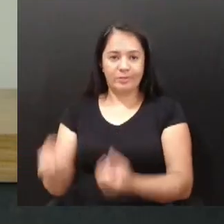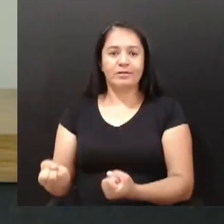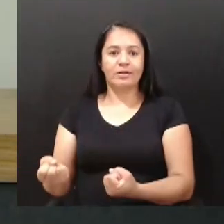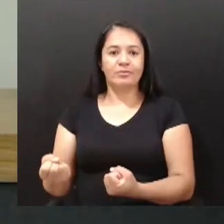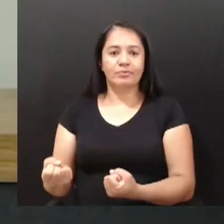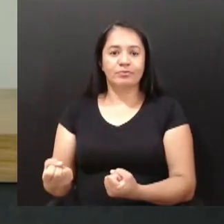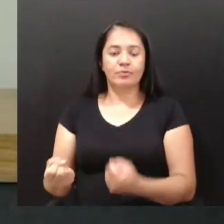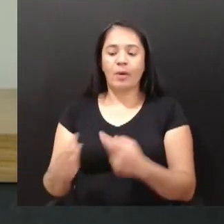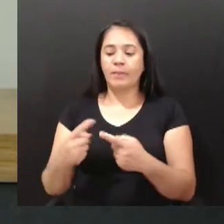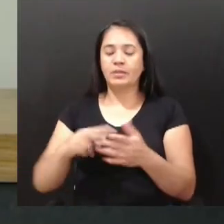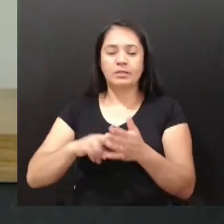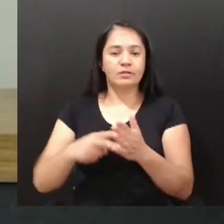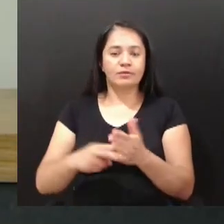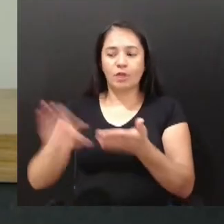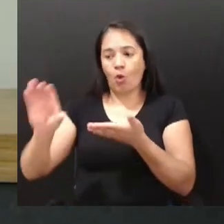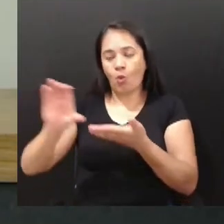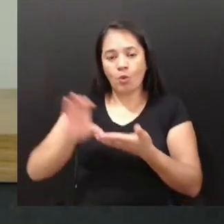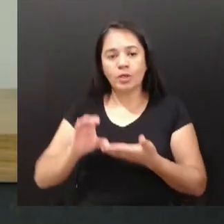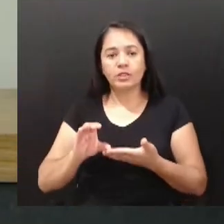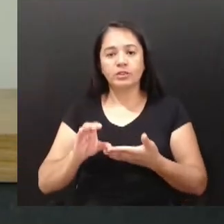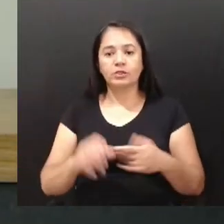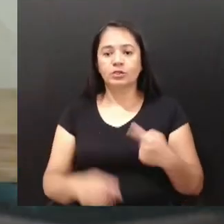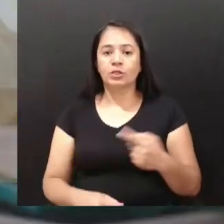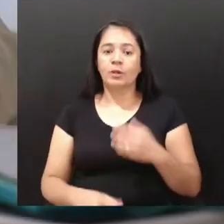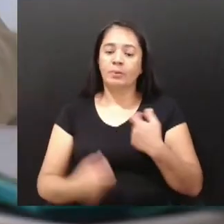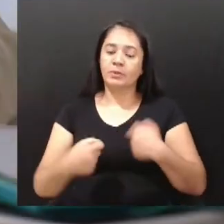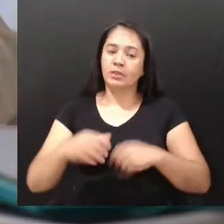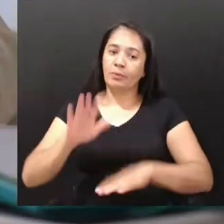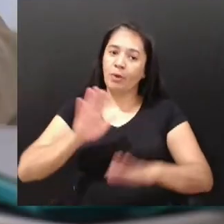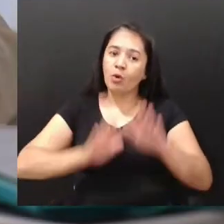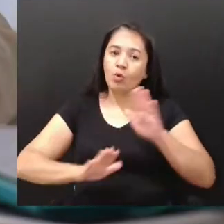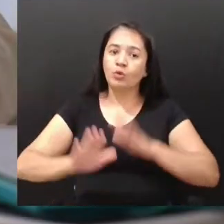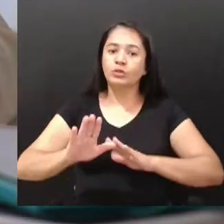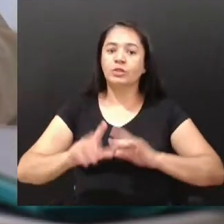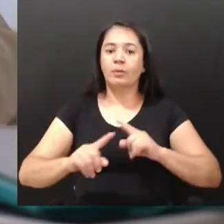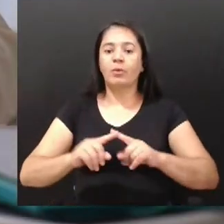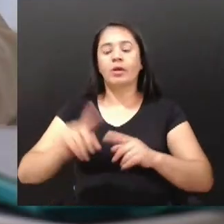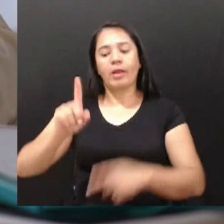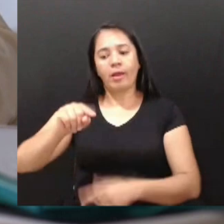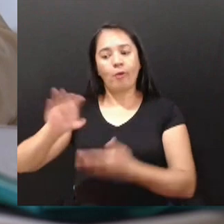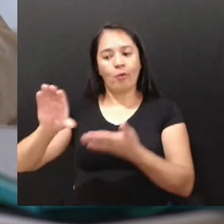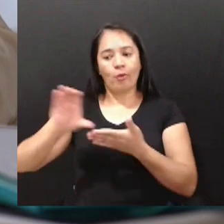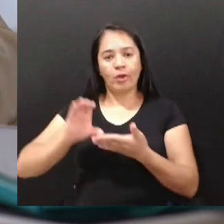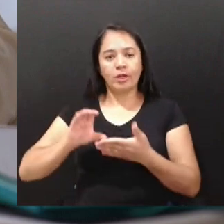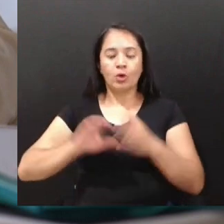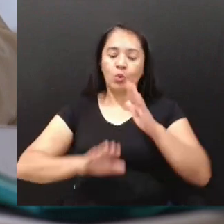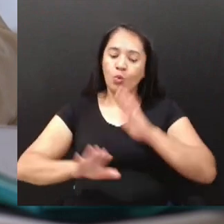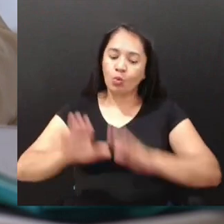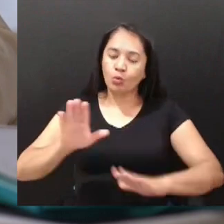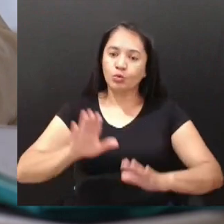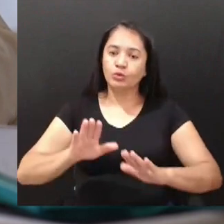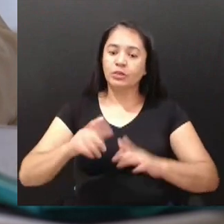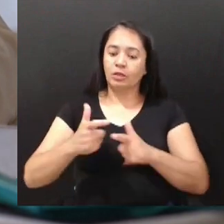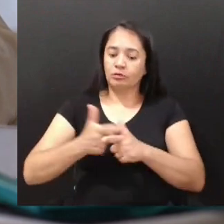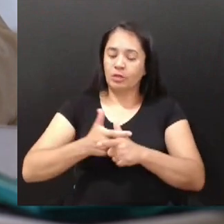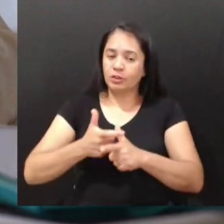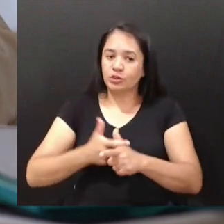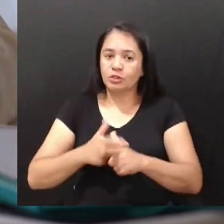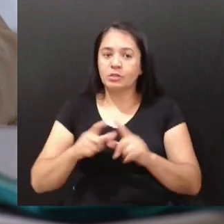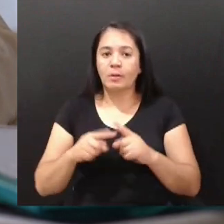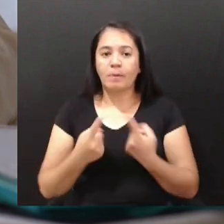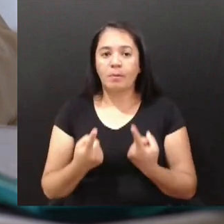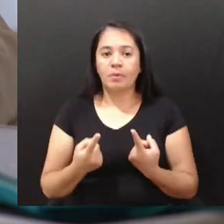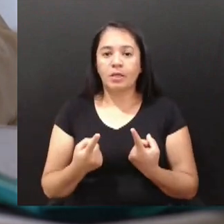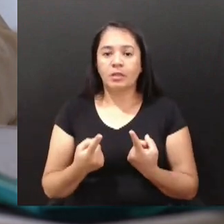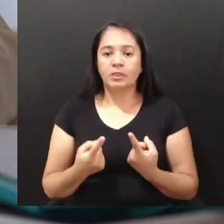né? A gente tem que tomar um pouco de cuidado por ser uma linha de crédito, para tomar cuidado com a inadimplência, mas o grande benefício